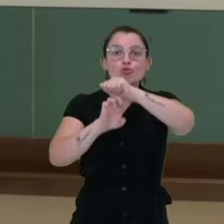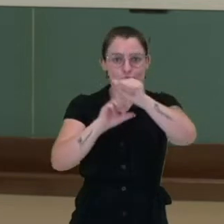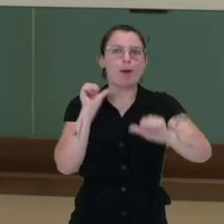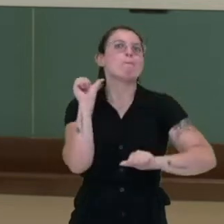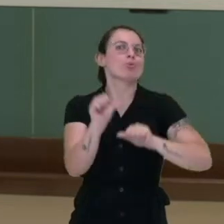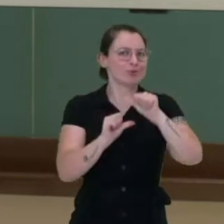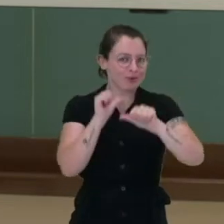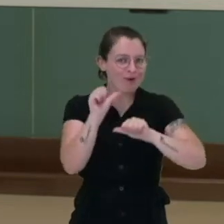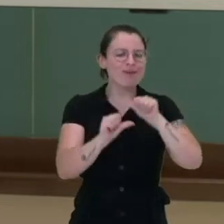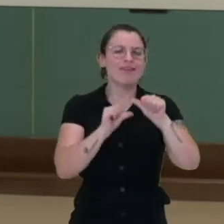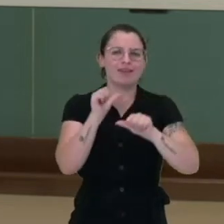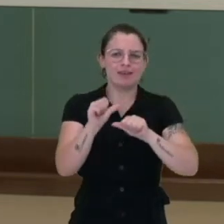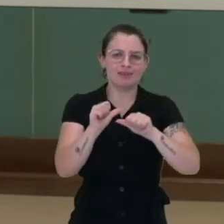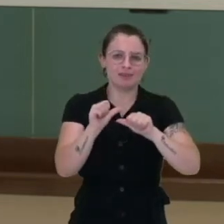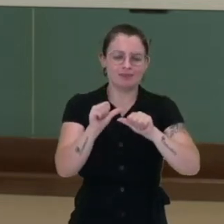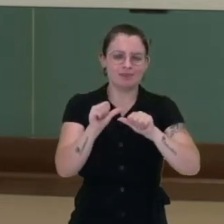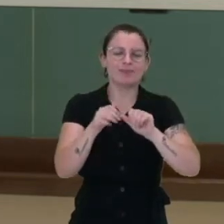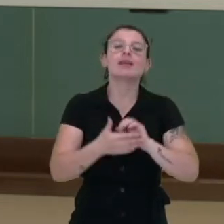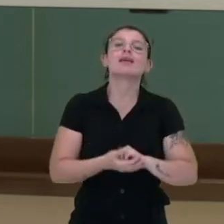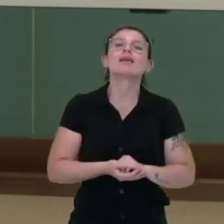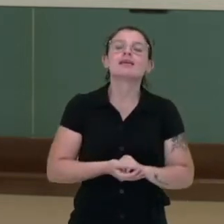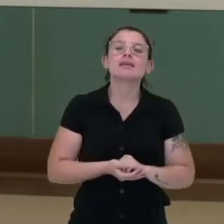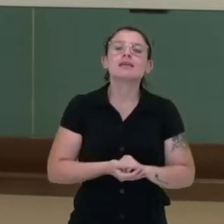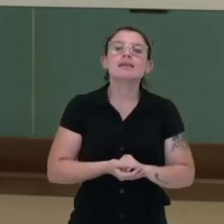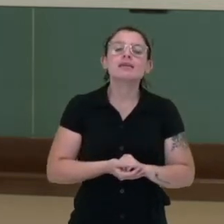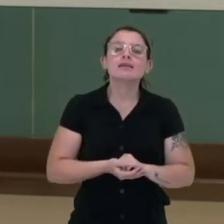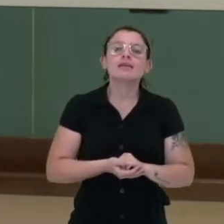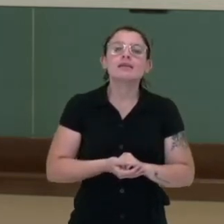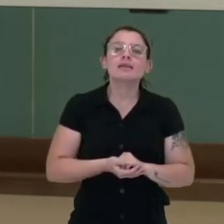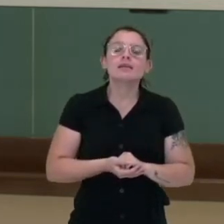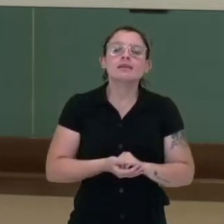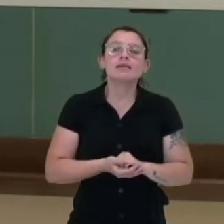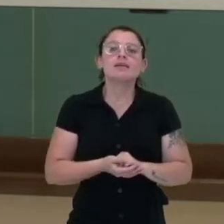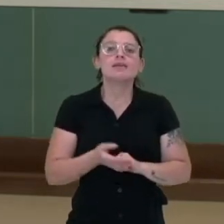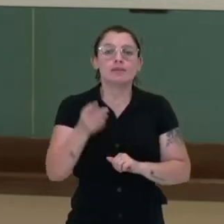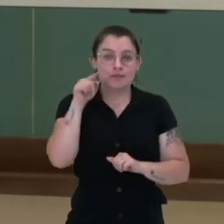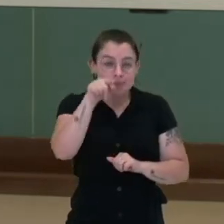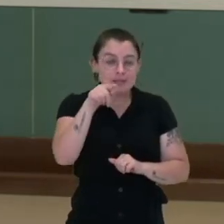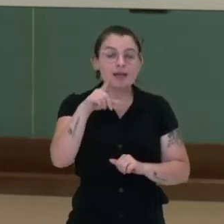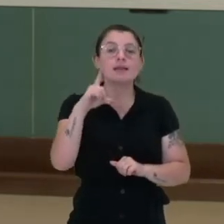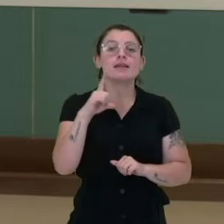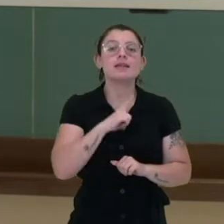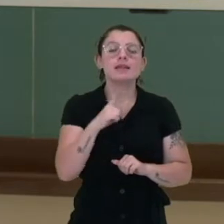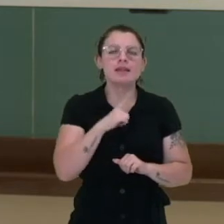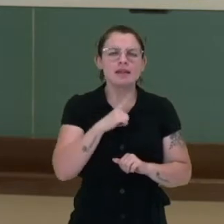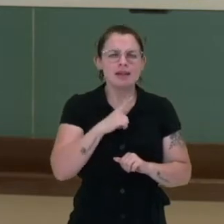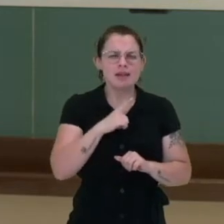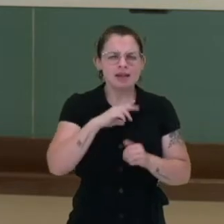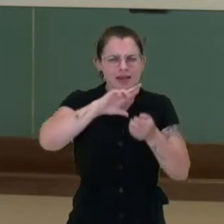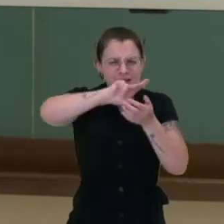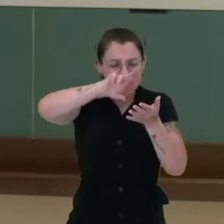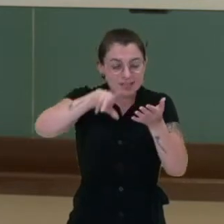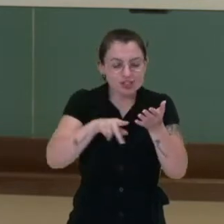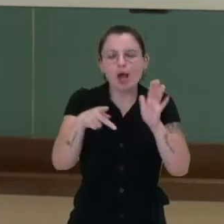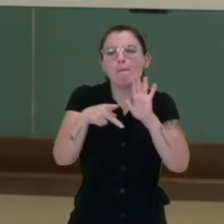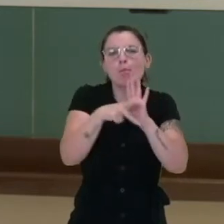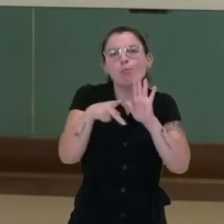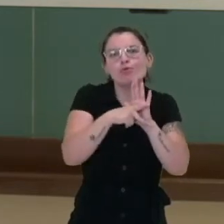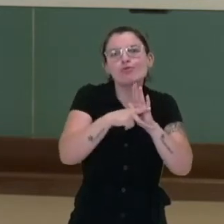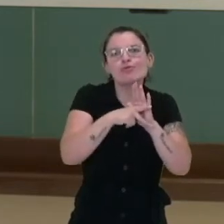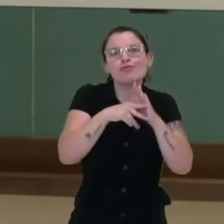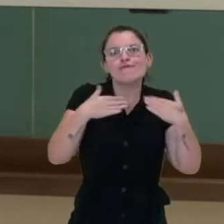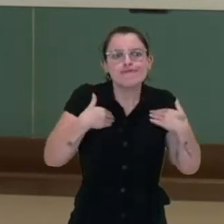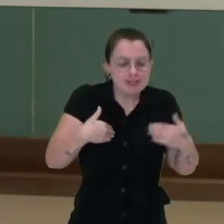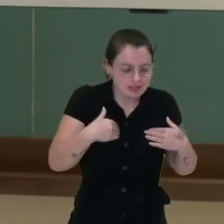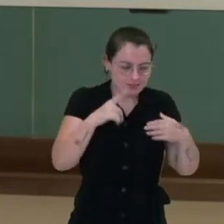estrutura desse material, desse objeto? Não, você mexeu na sua característica física. Ele estava